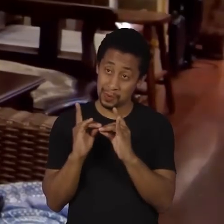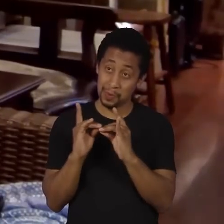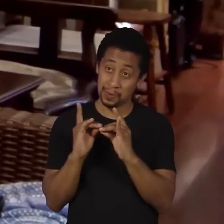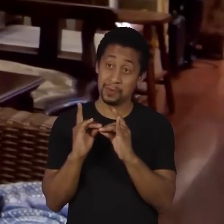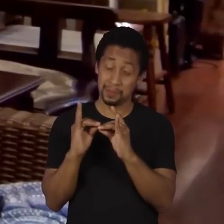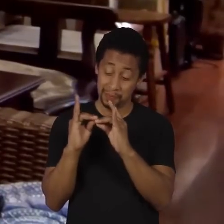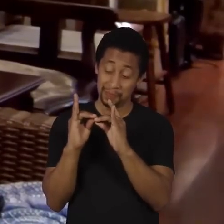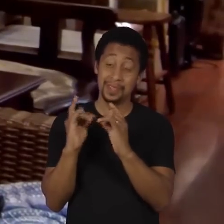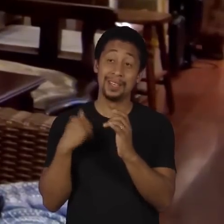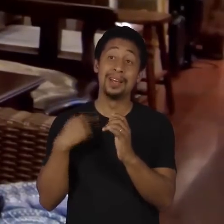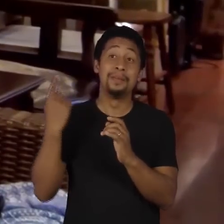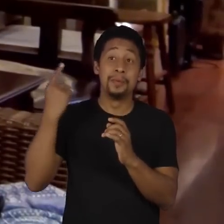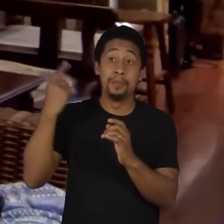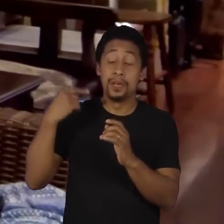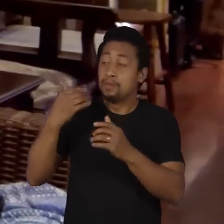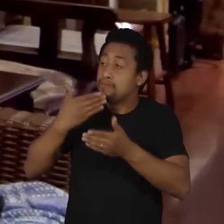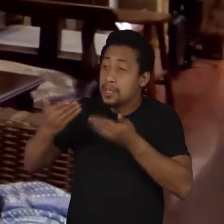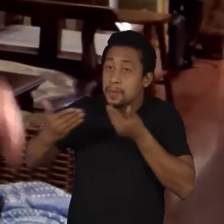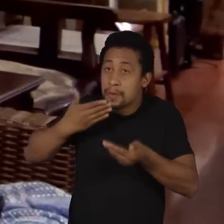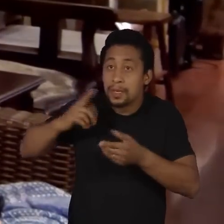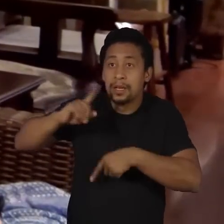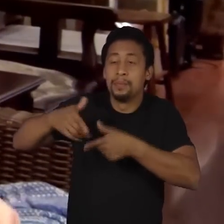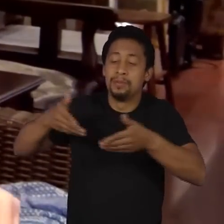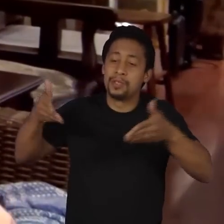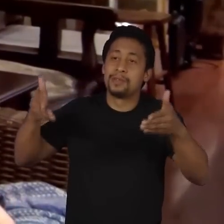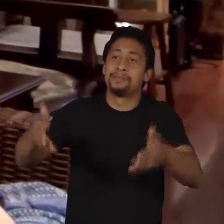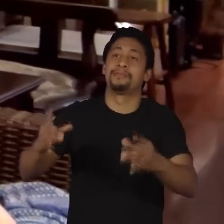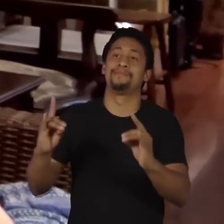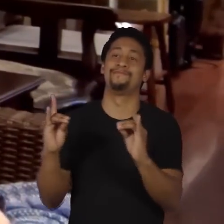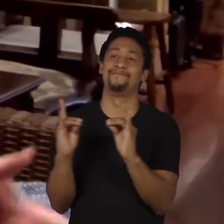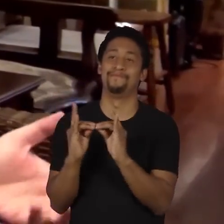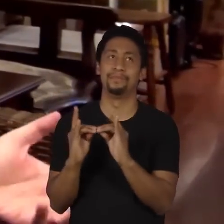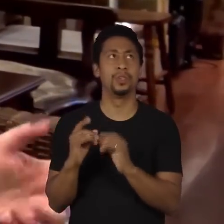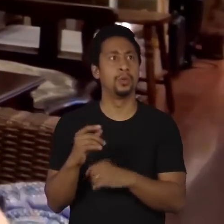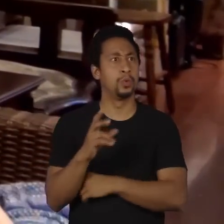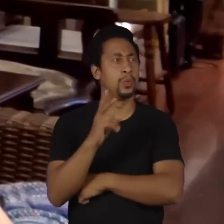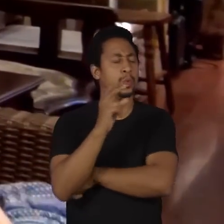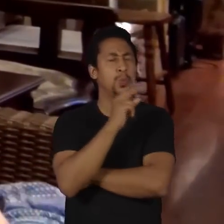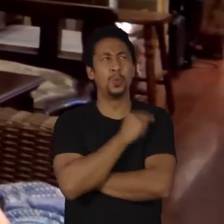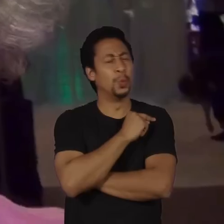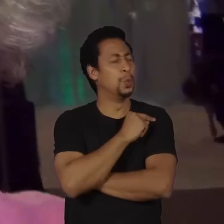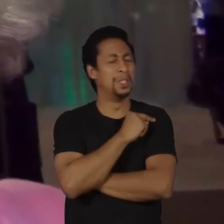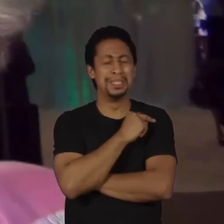caixão. Eu falei, genial. Genial.